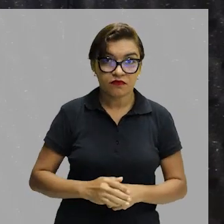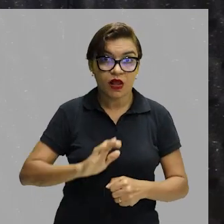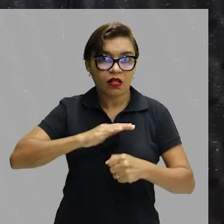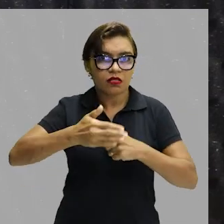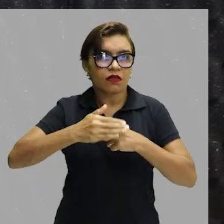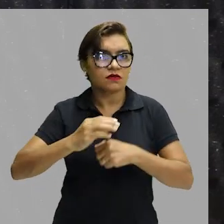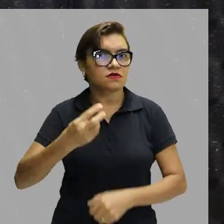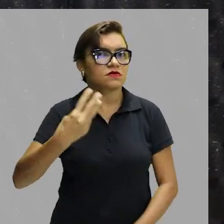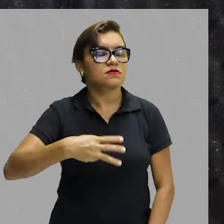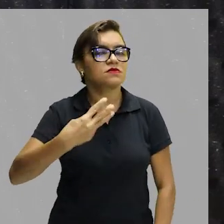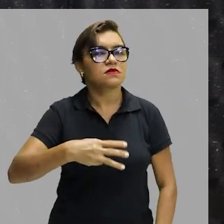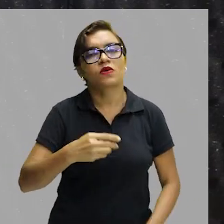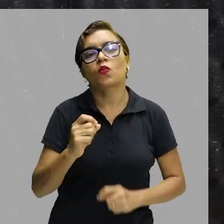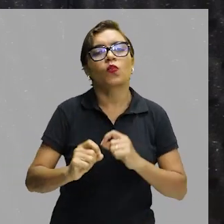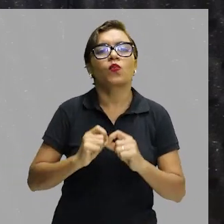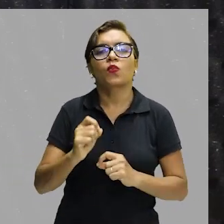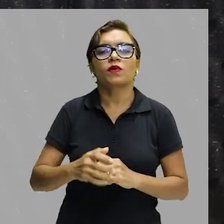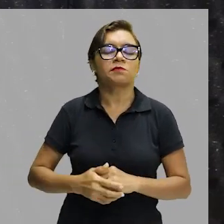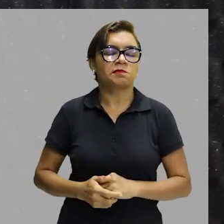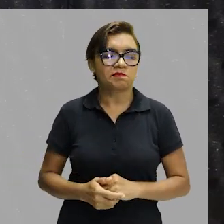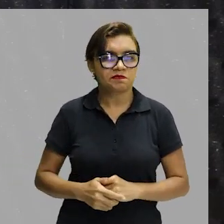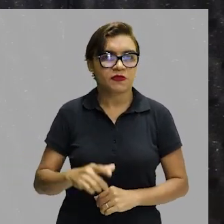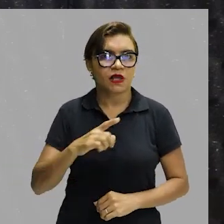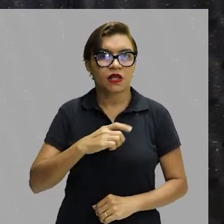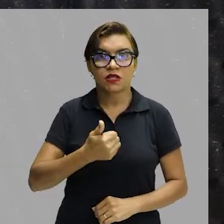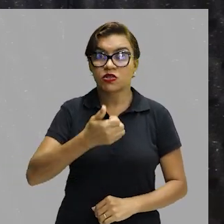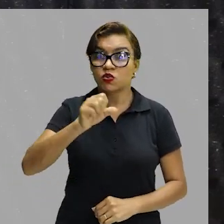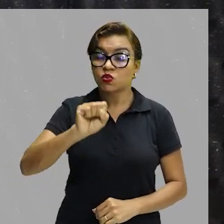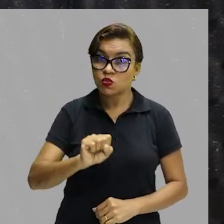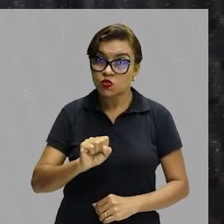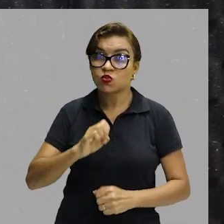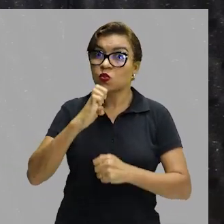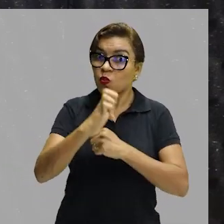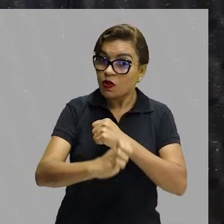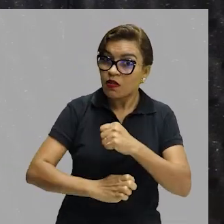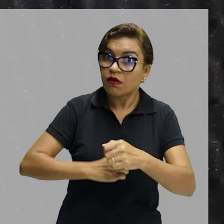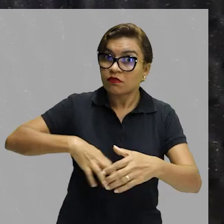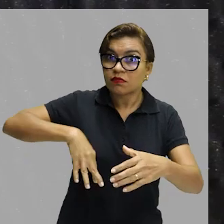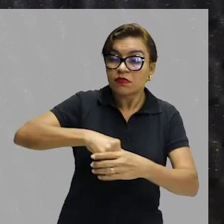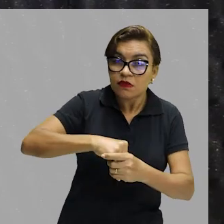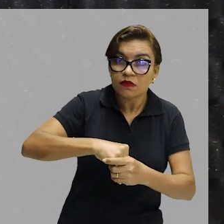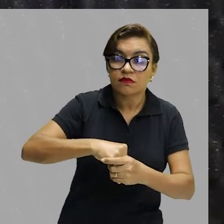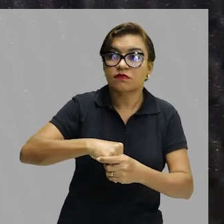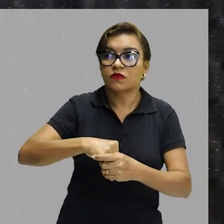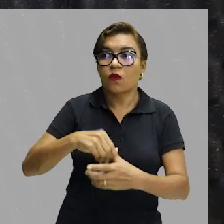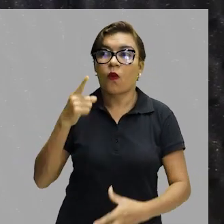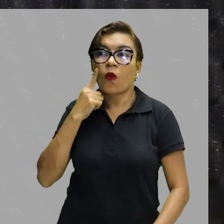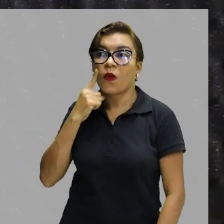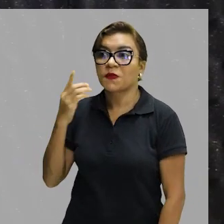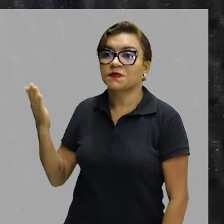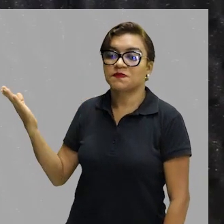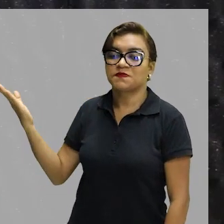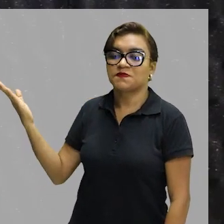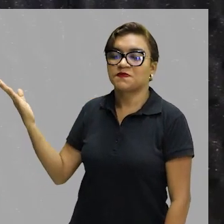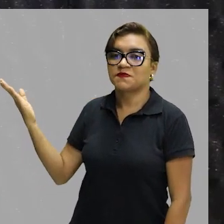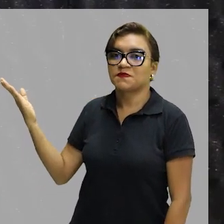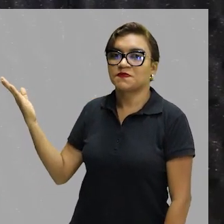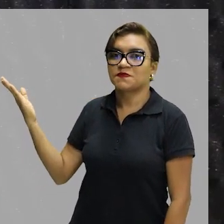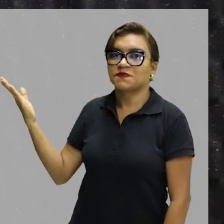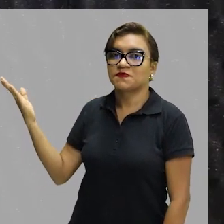camada, ele me fala que temos 18 elétrons. Olha aqui, 3s2,